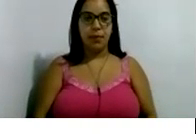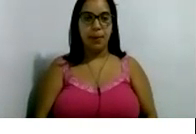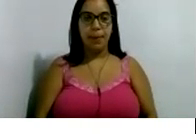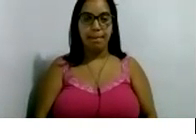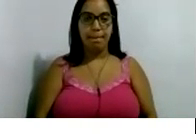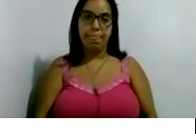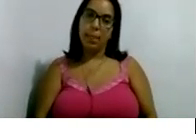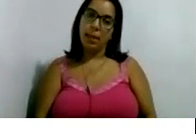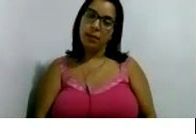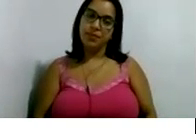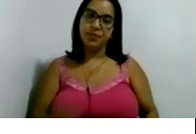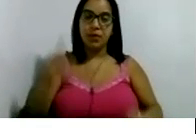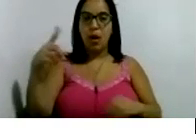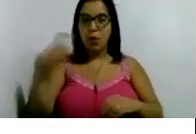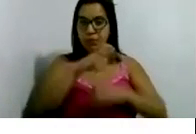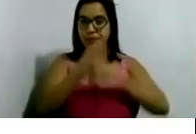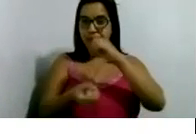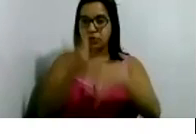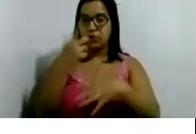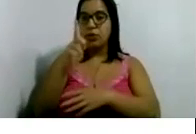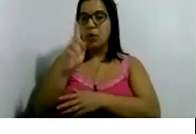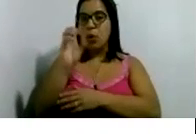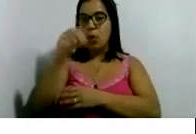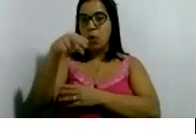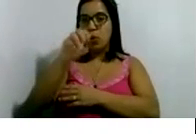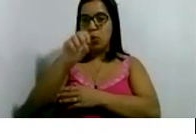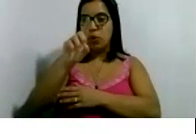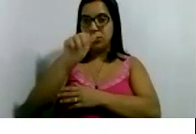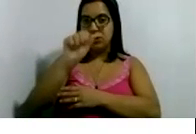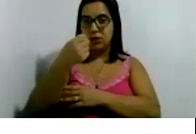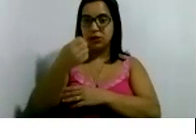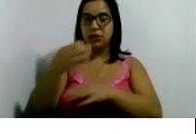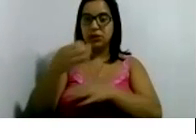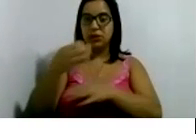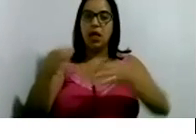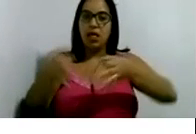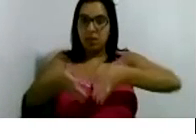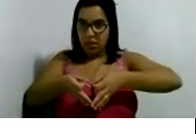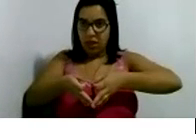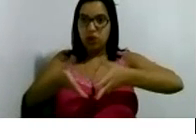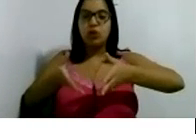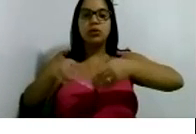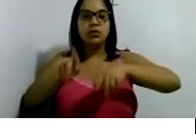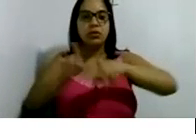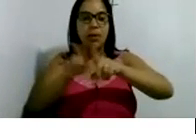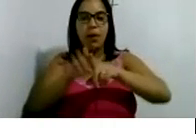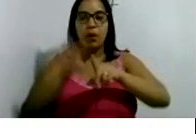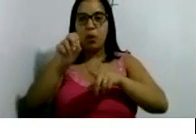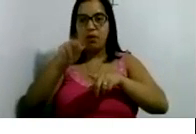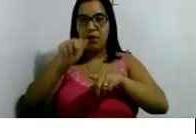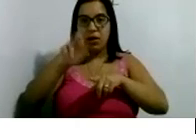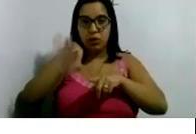Então, os gametas são produzidos pelas gônadas, testículos e os ovários. Então, a